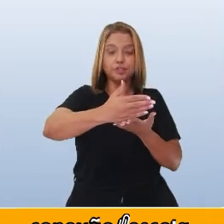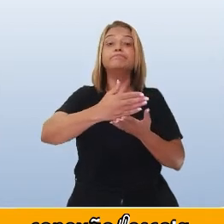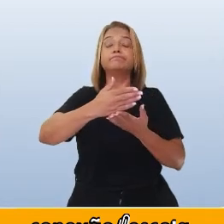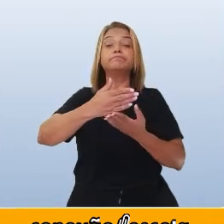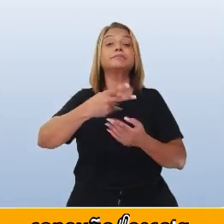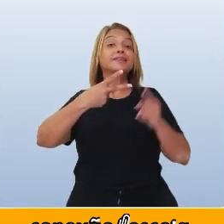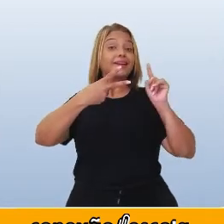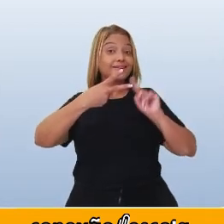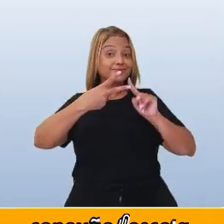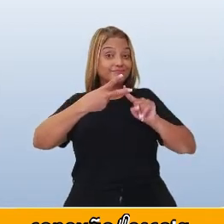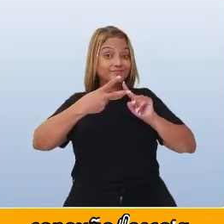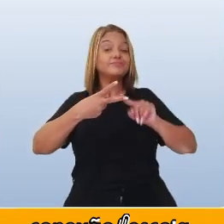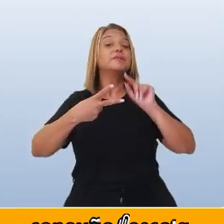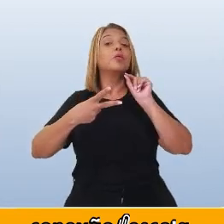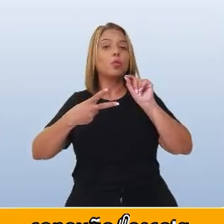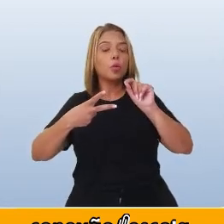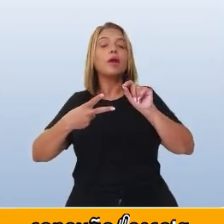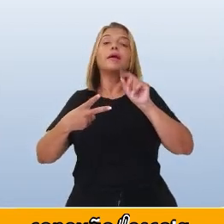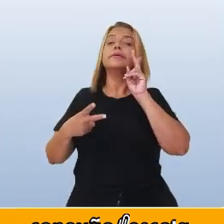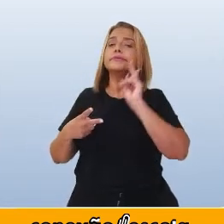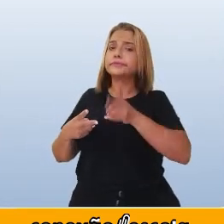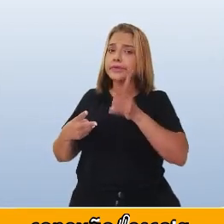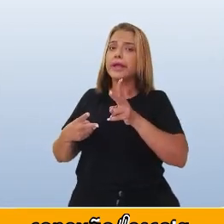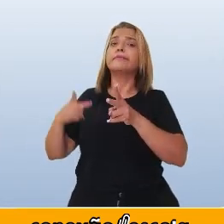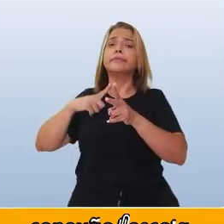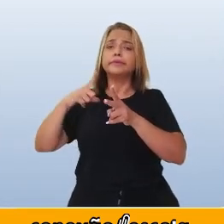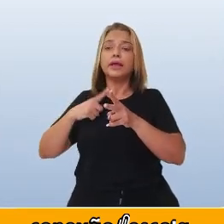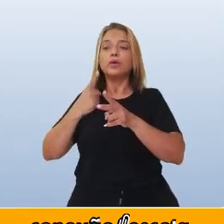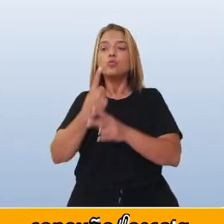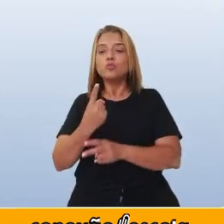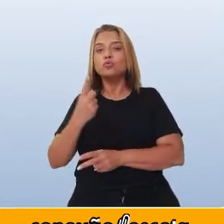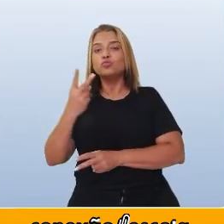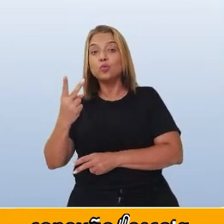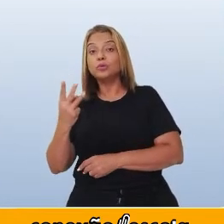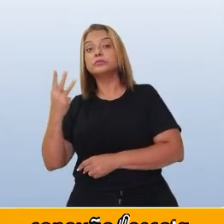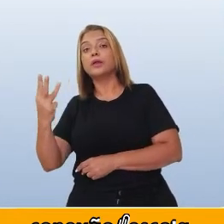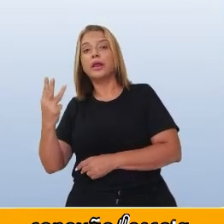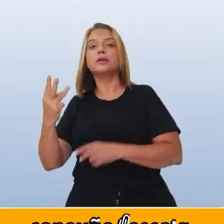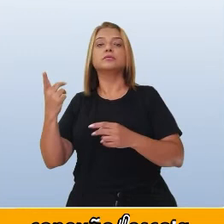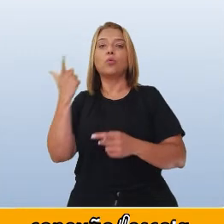impróprias, necessariamente haverá mais de um todo.